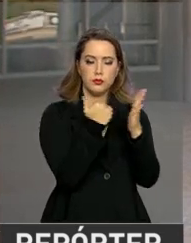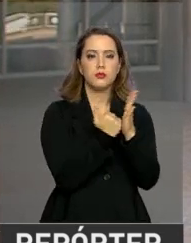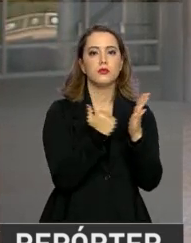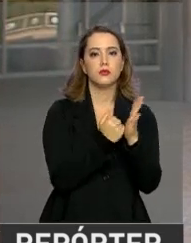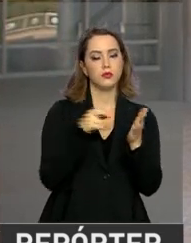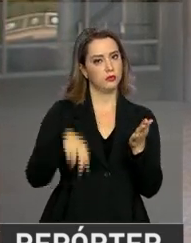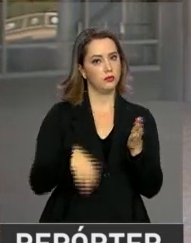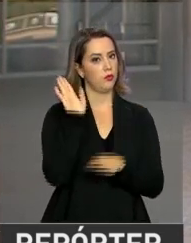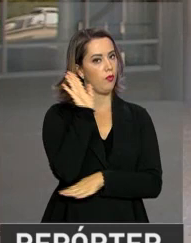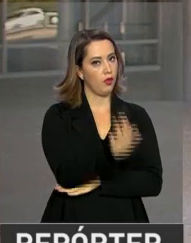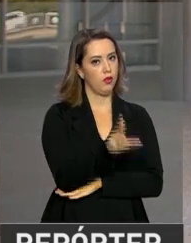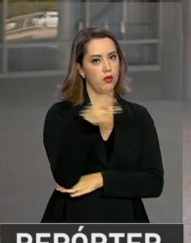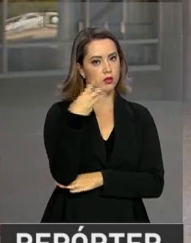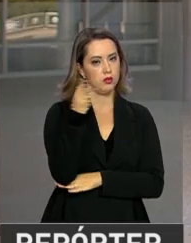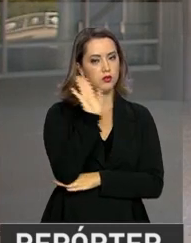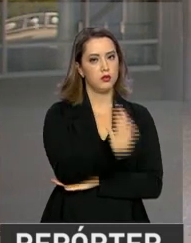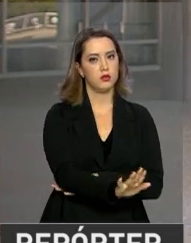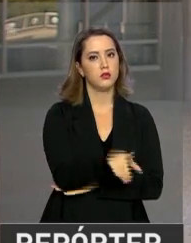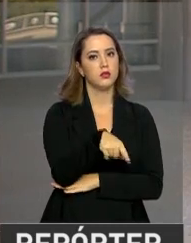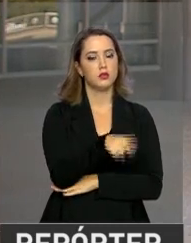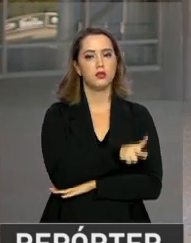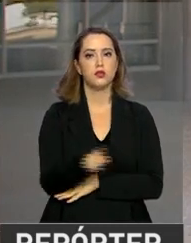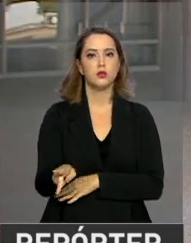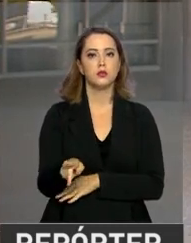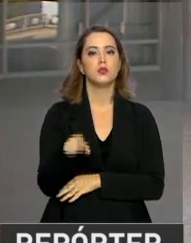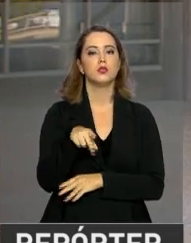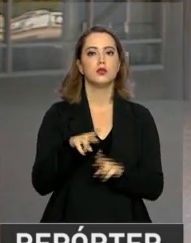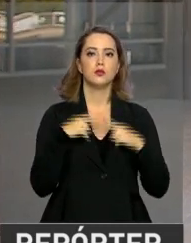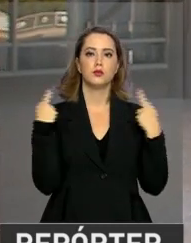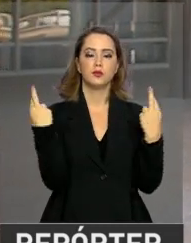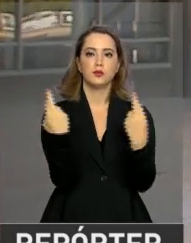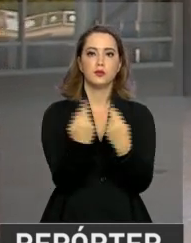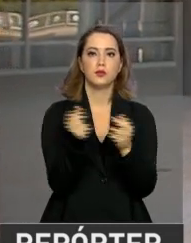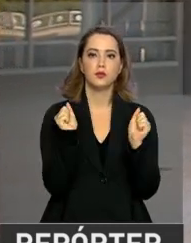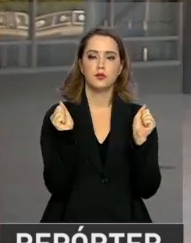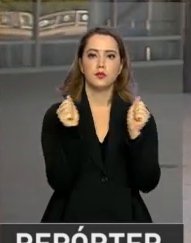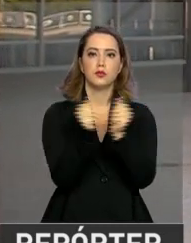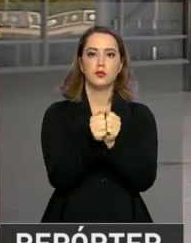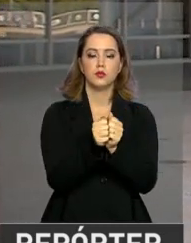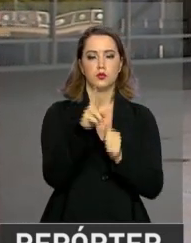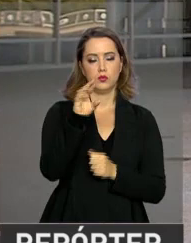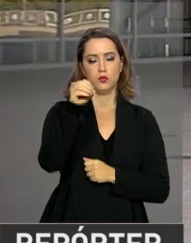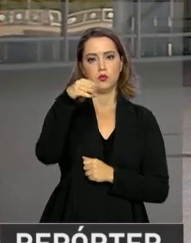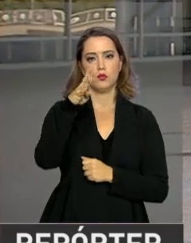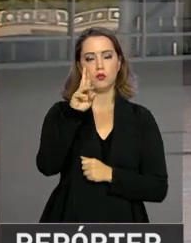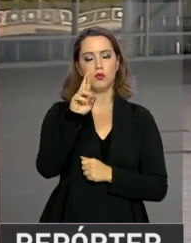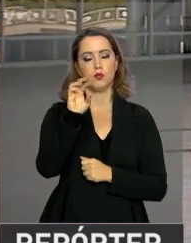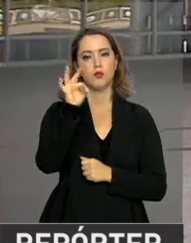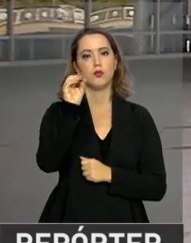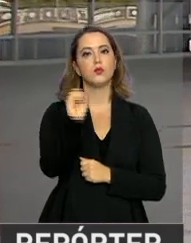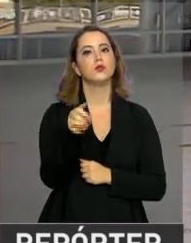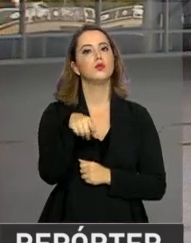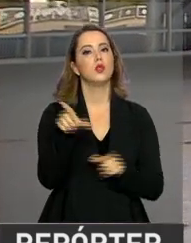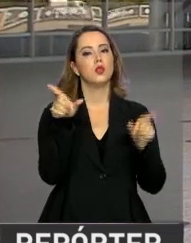na parte da tarde. Às 15h, o presidente em exercício se reúne com Roberto Azevedo, diretor-geral da OMC,